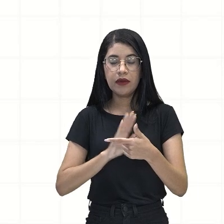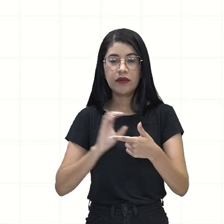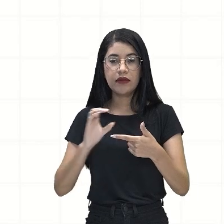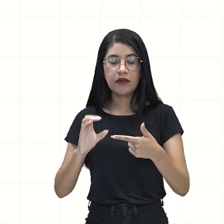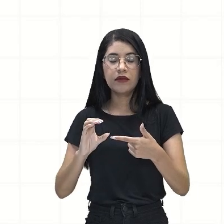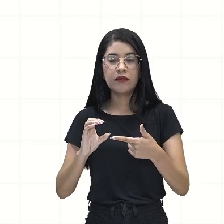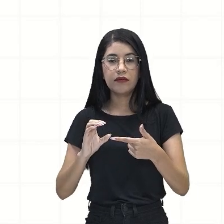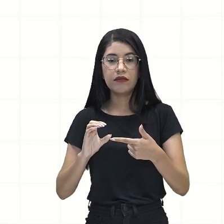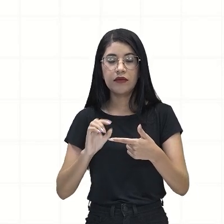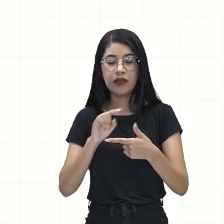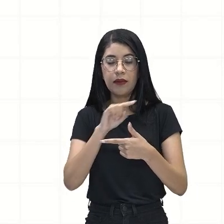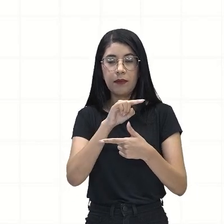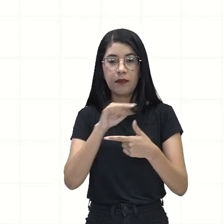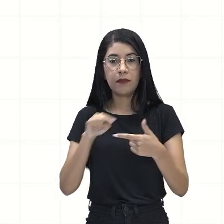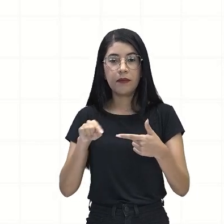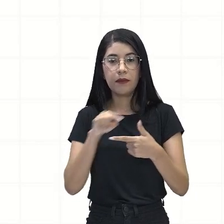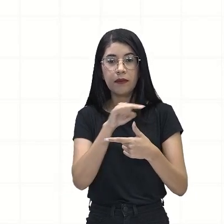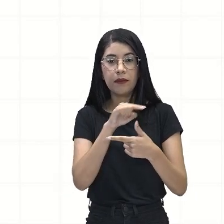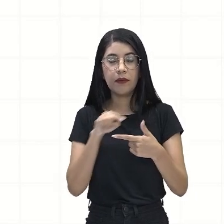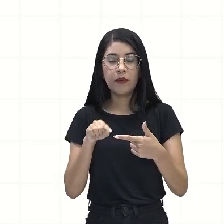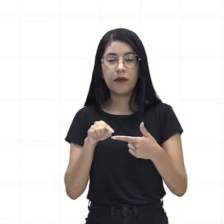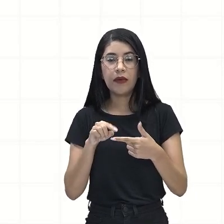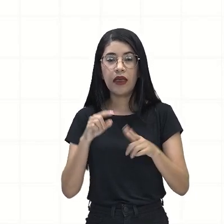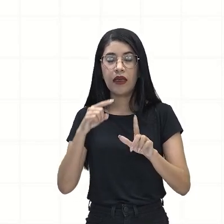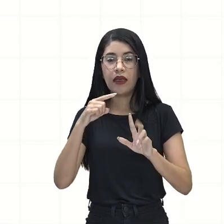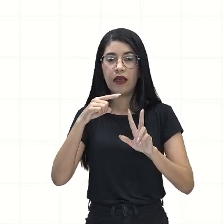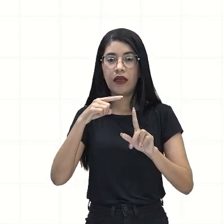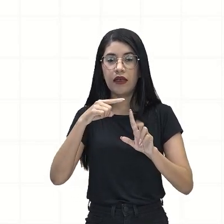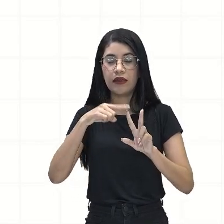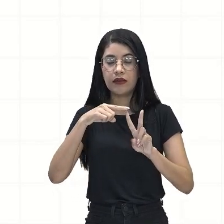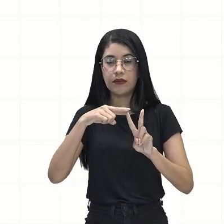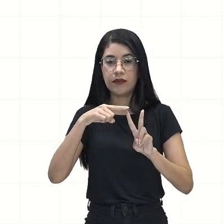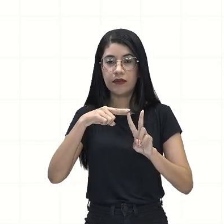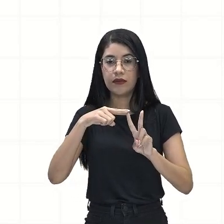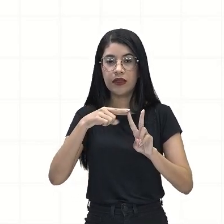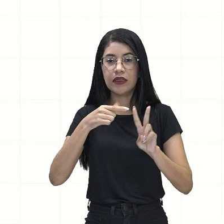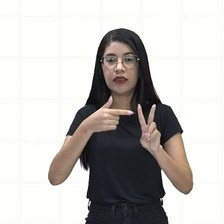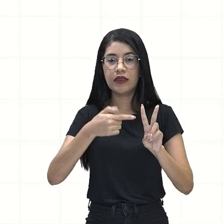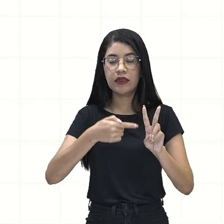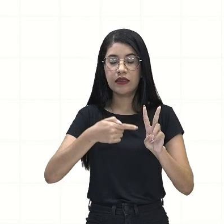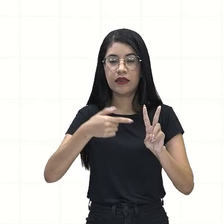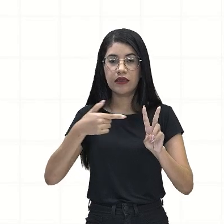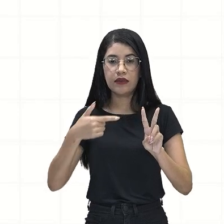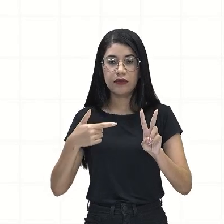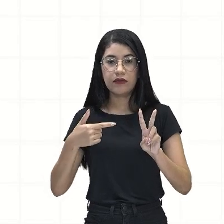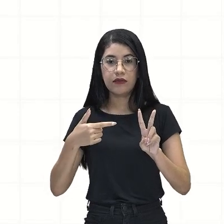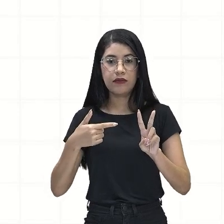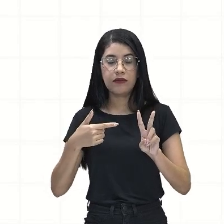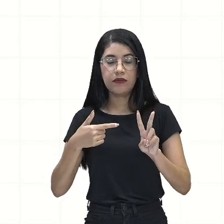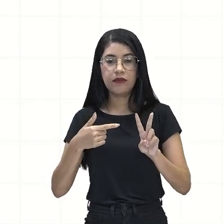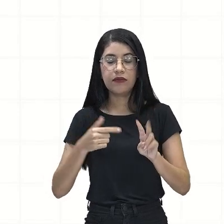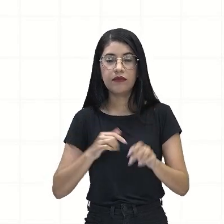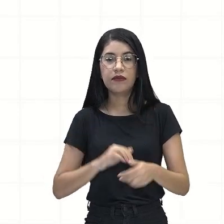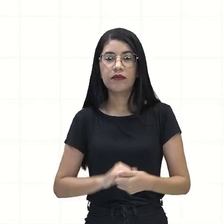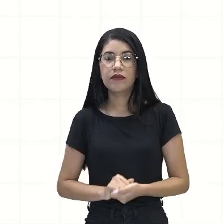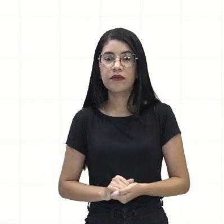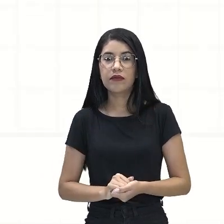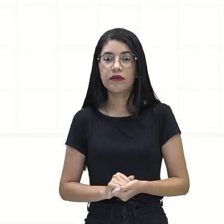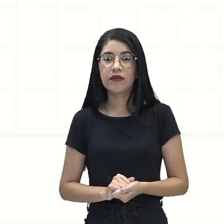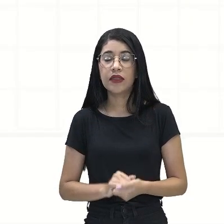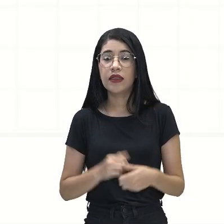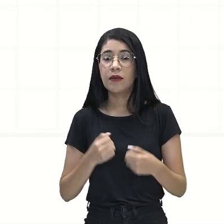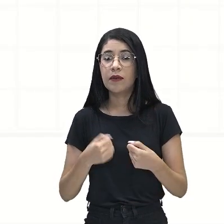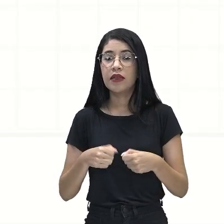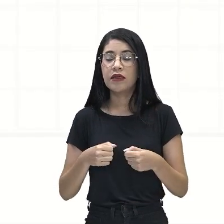essa distância aqui, ela é igual a raiz quadrada de 72, certo? Então, o que eu fiz